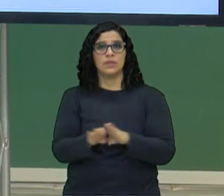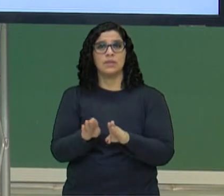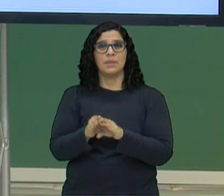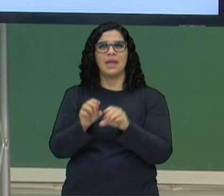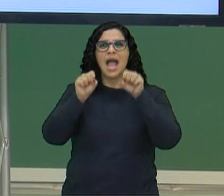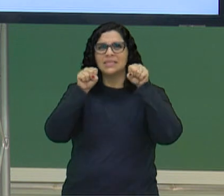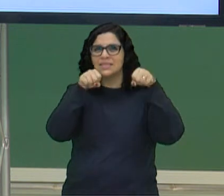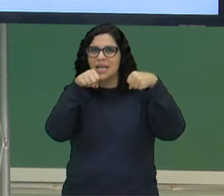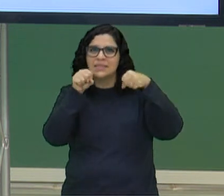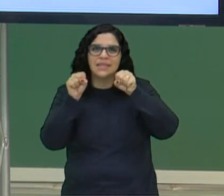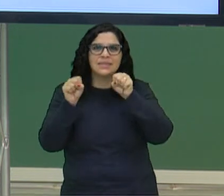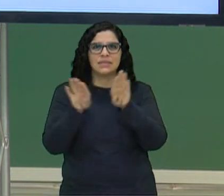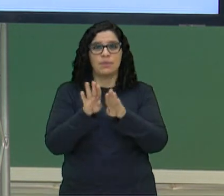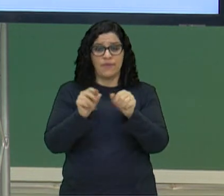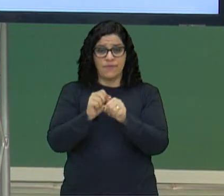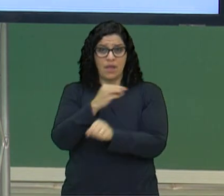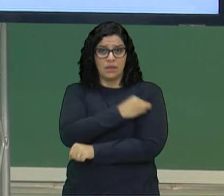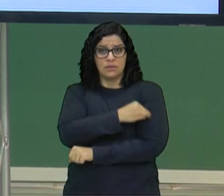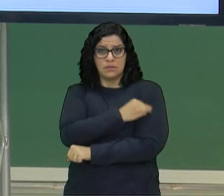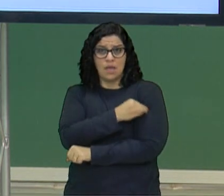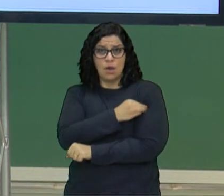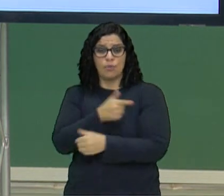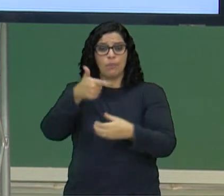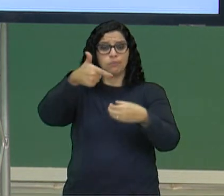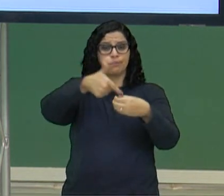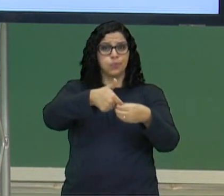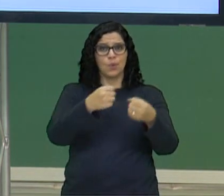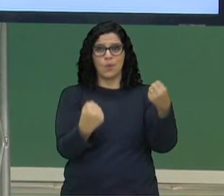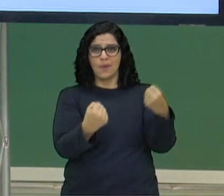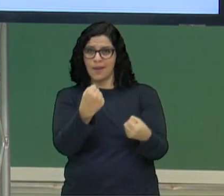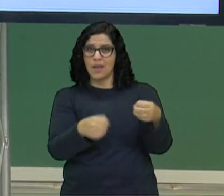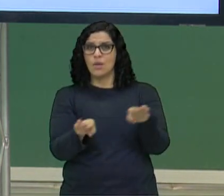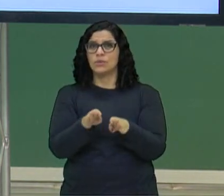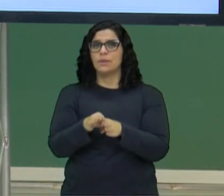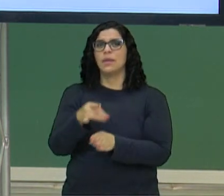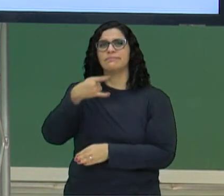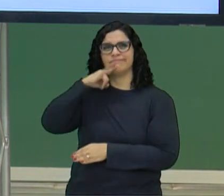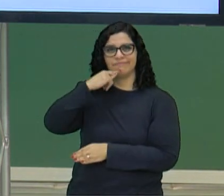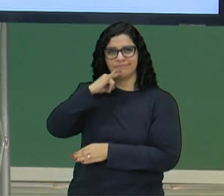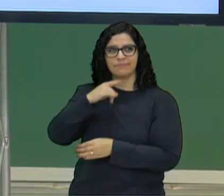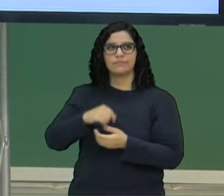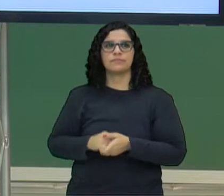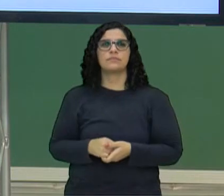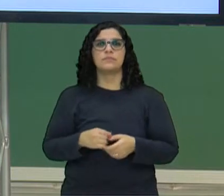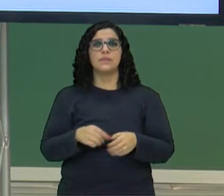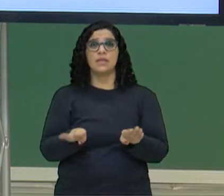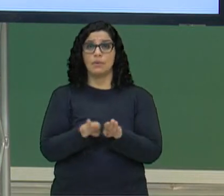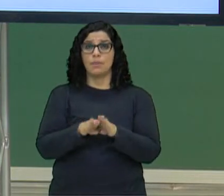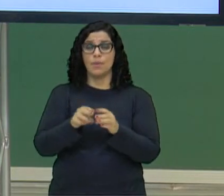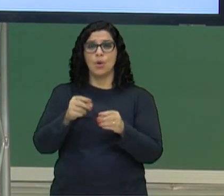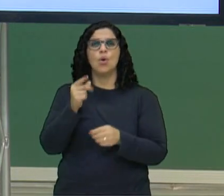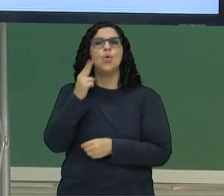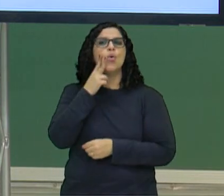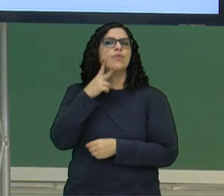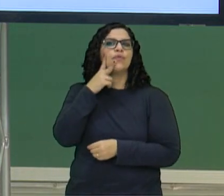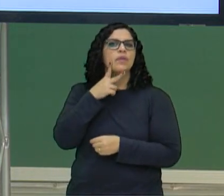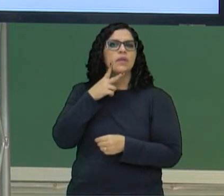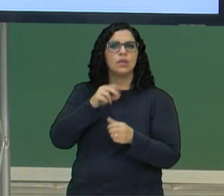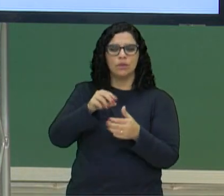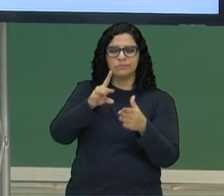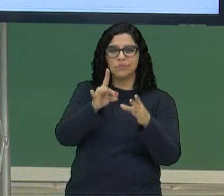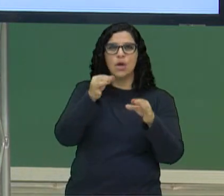para produzir álcool para abastecer os carros ou para produzir o álcool das bebidas. Fermentação da uva, vai produzir o álcool, vai